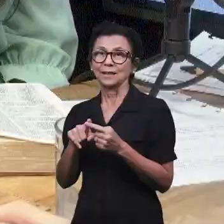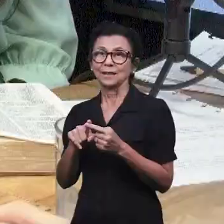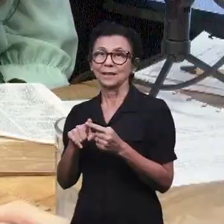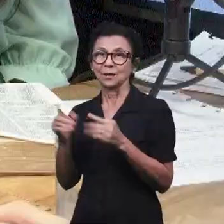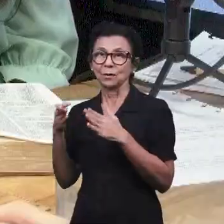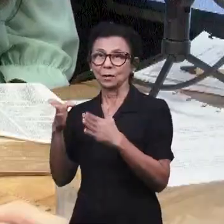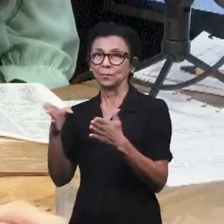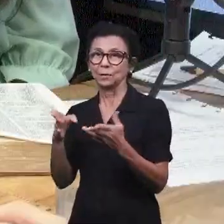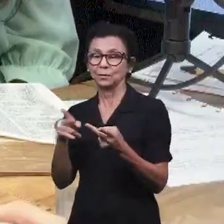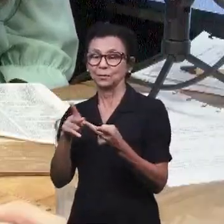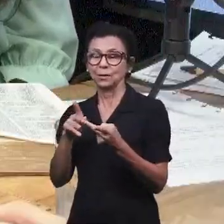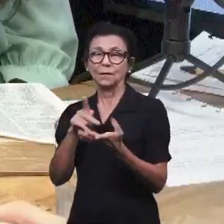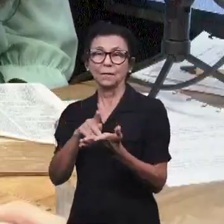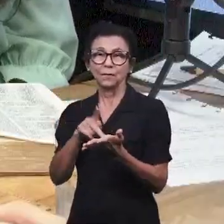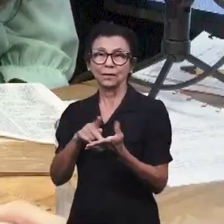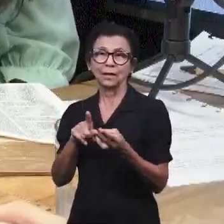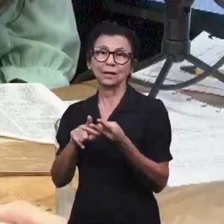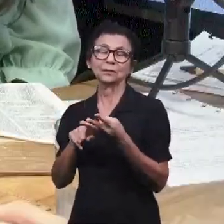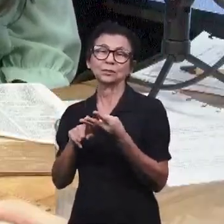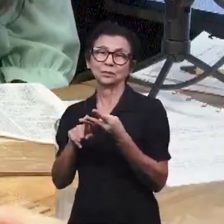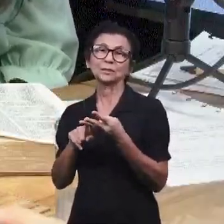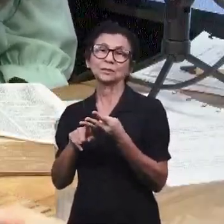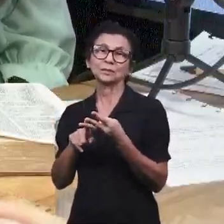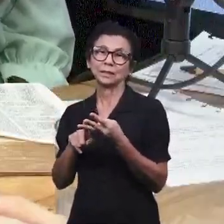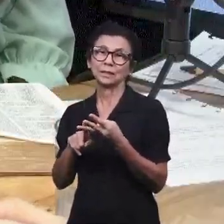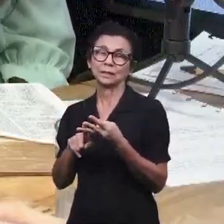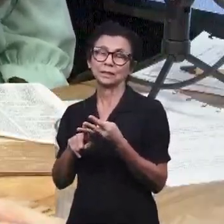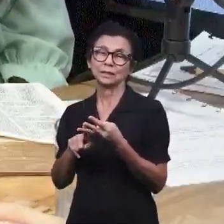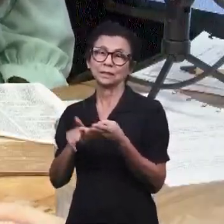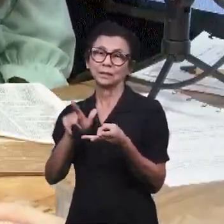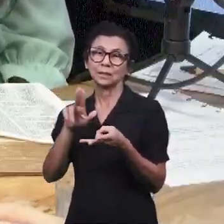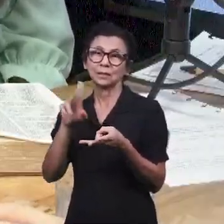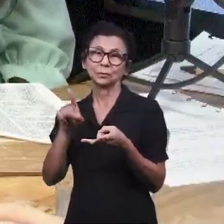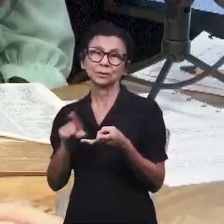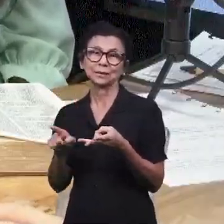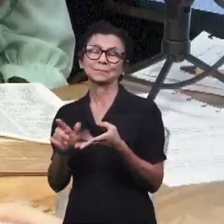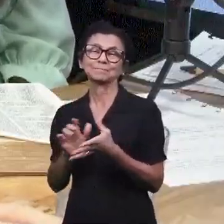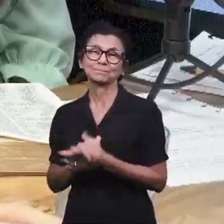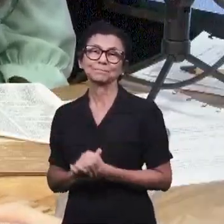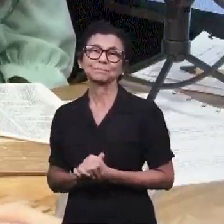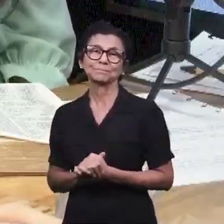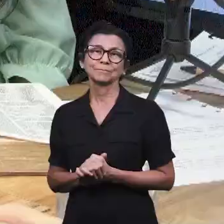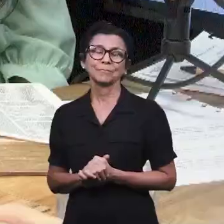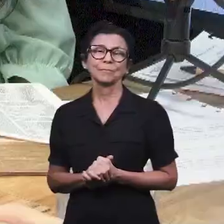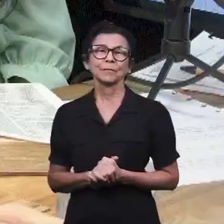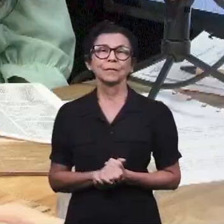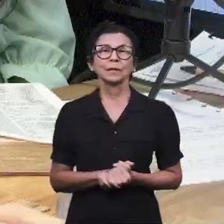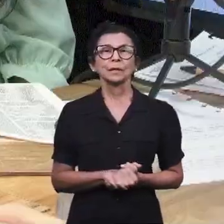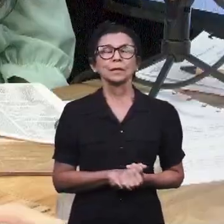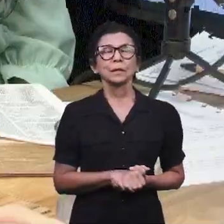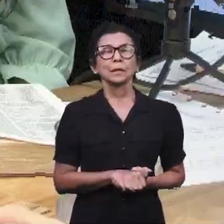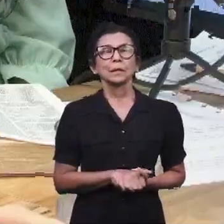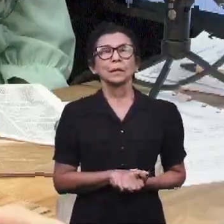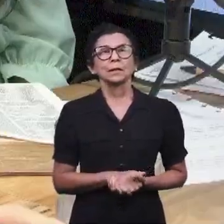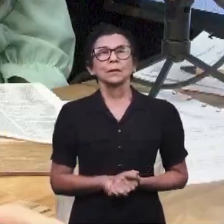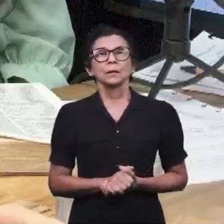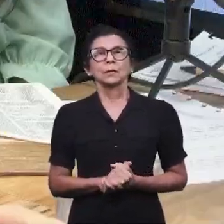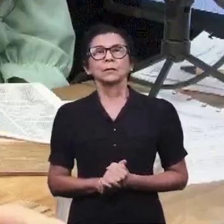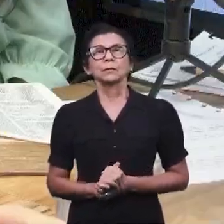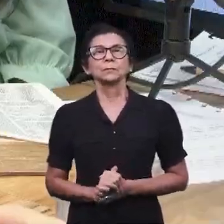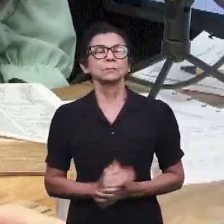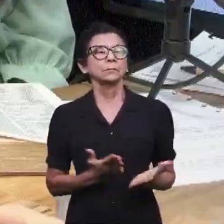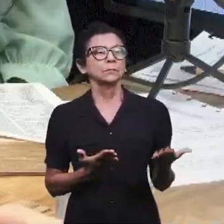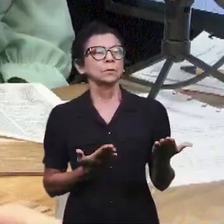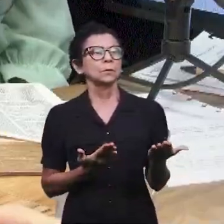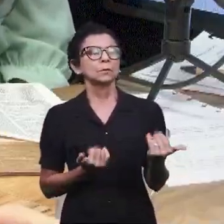o homem, o jovem, o ser humano, ele precisa de uma coisa, de Jesus. Aqui falando diretamente para o jovem, o que é um limitador